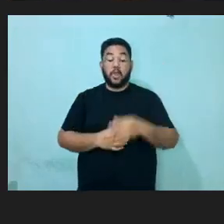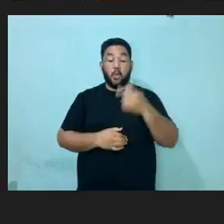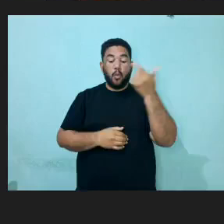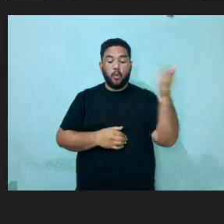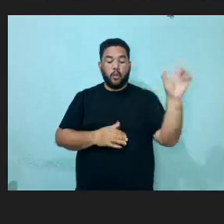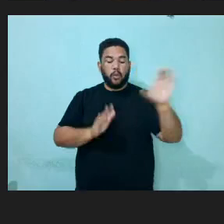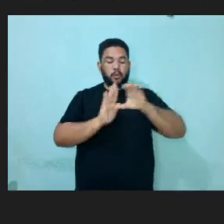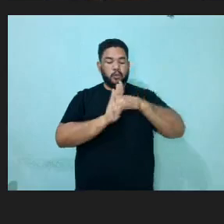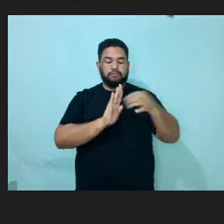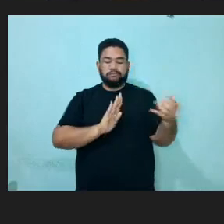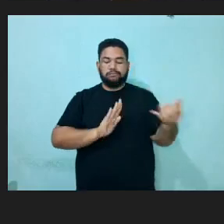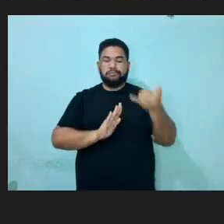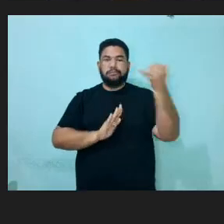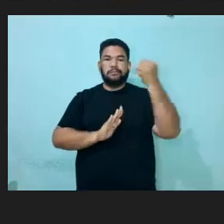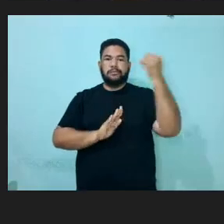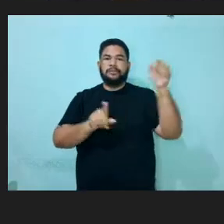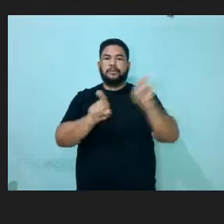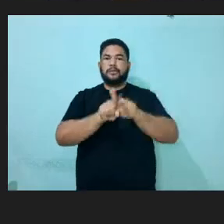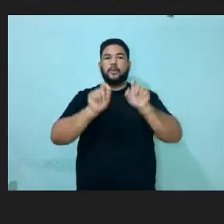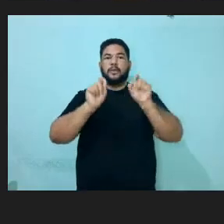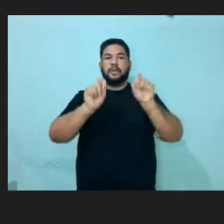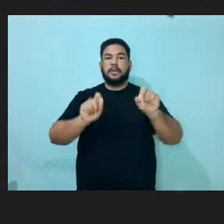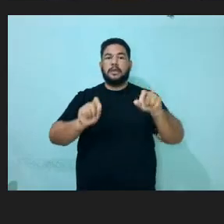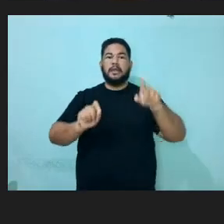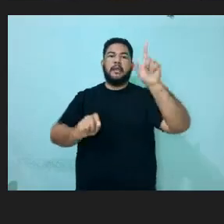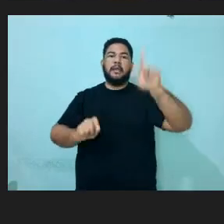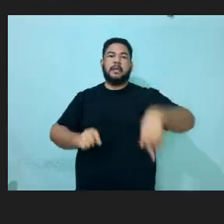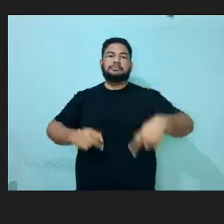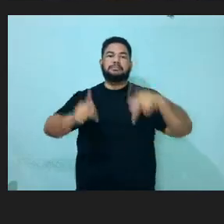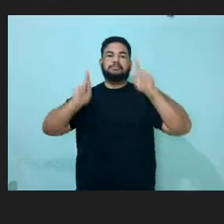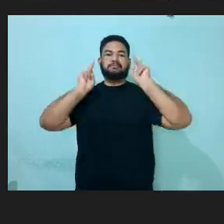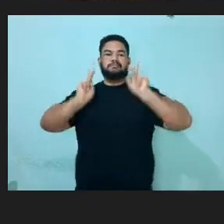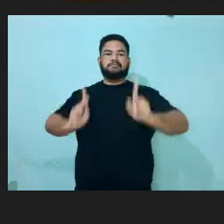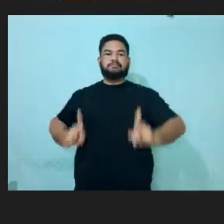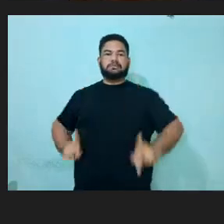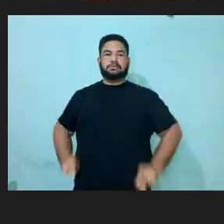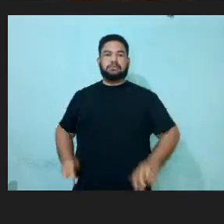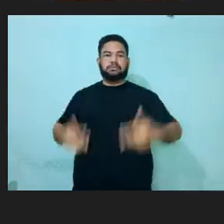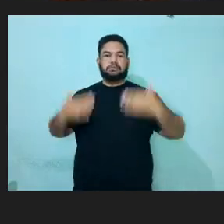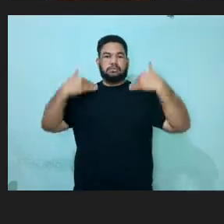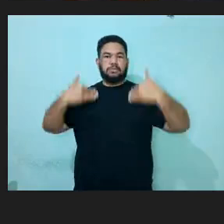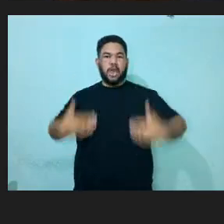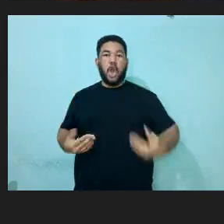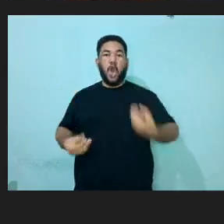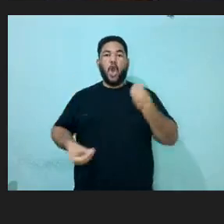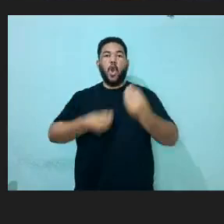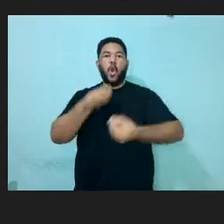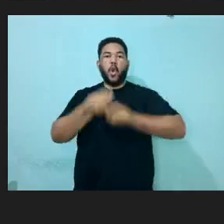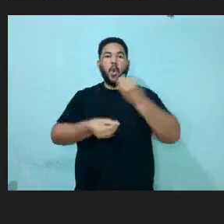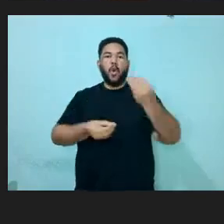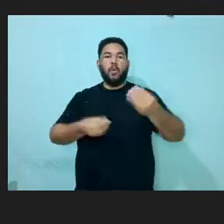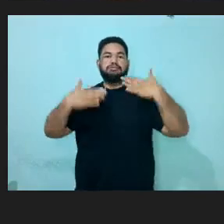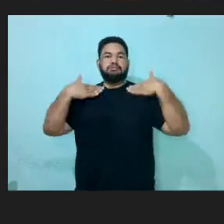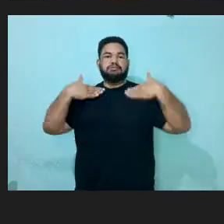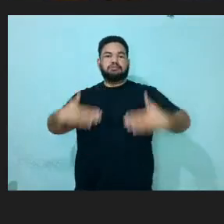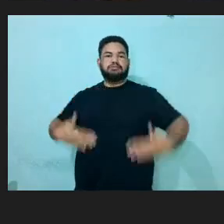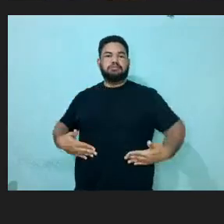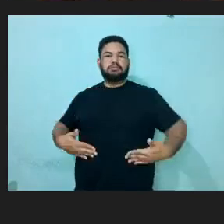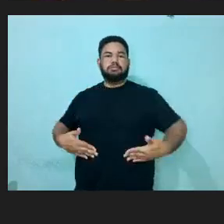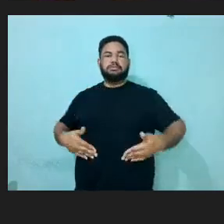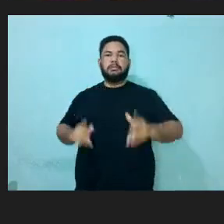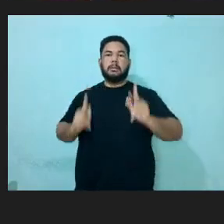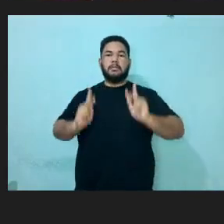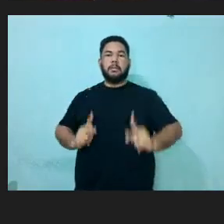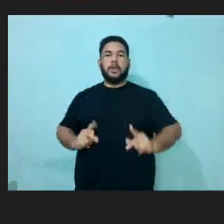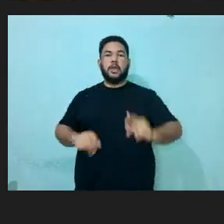fundamental, postura, que é como que a gente mantém o corpo, né, durante